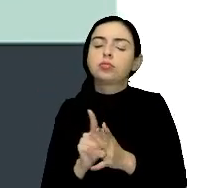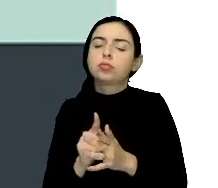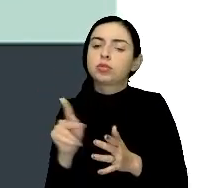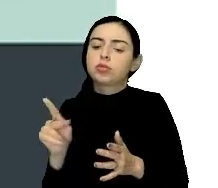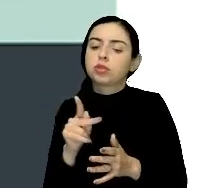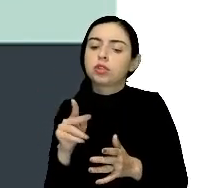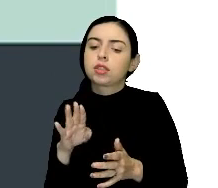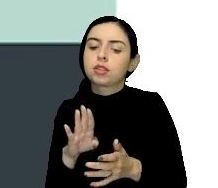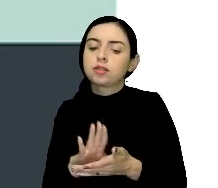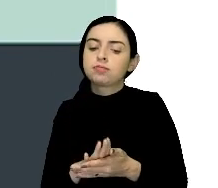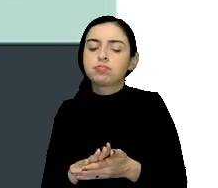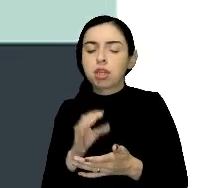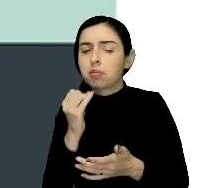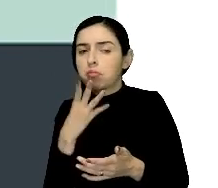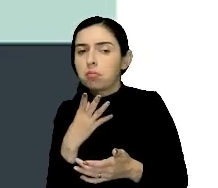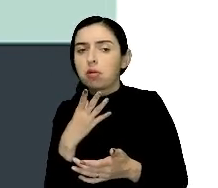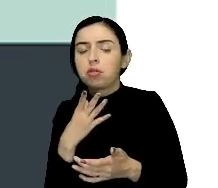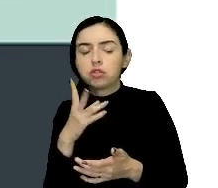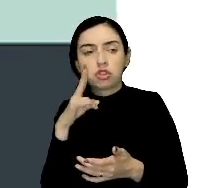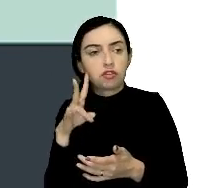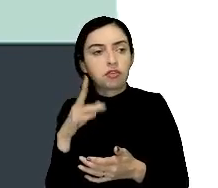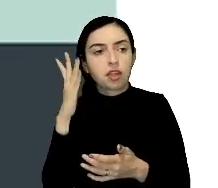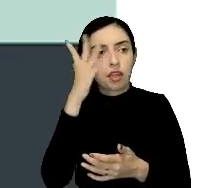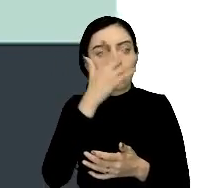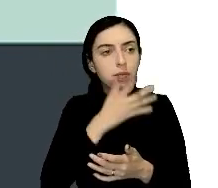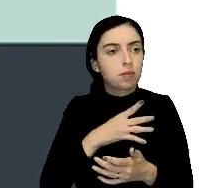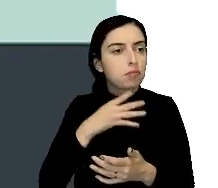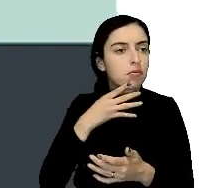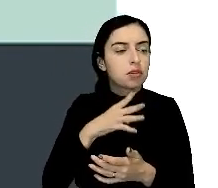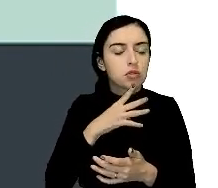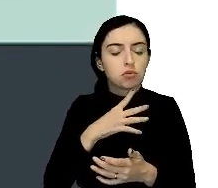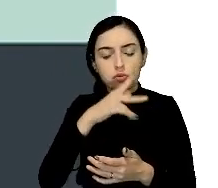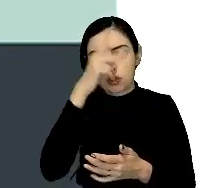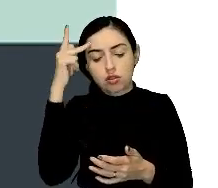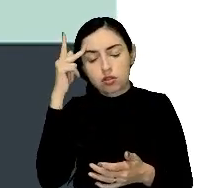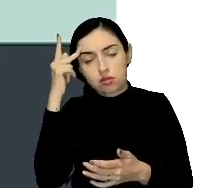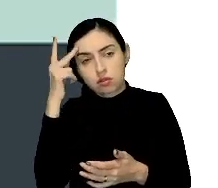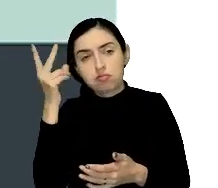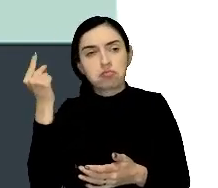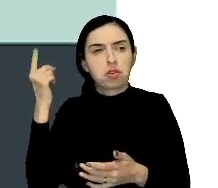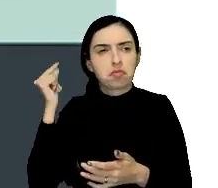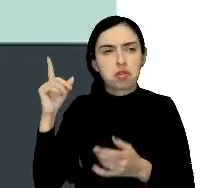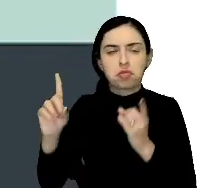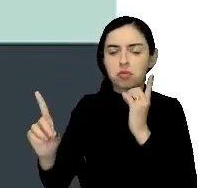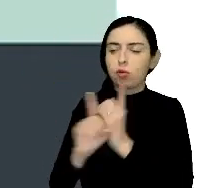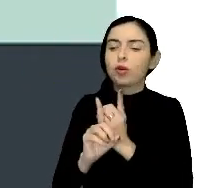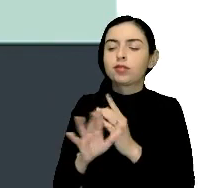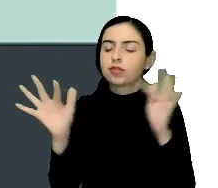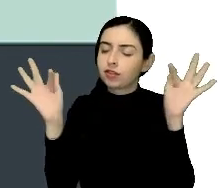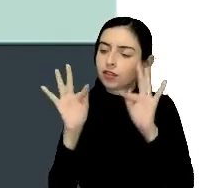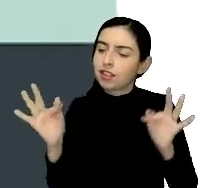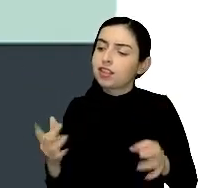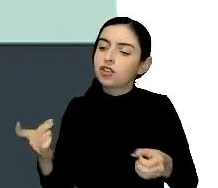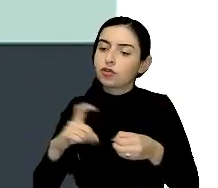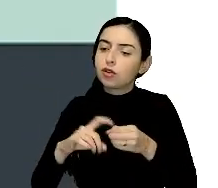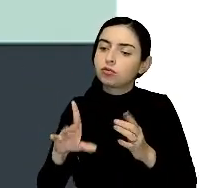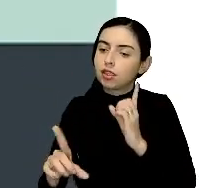ver rostos conhecidos, que muito tempo não via. Fico muito feliz de reencontrá-los.